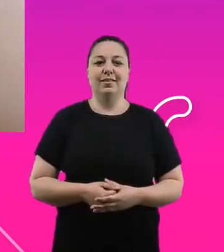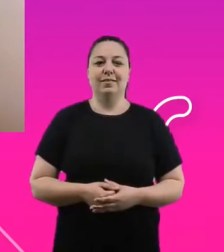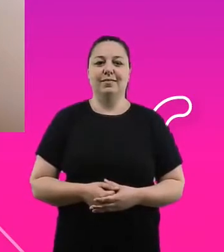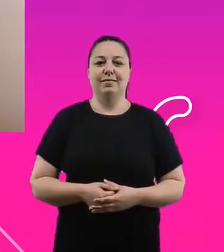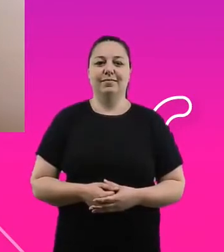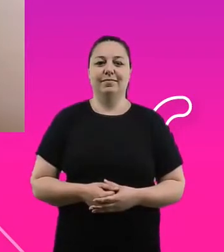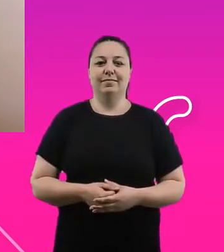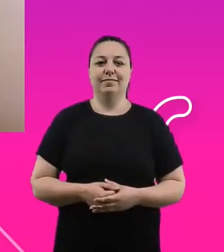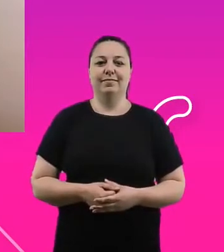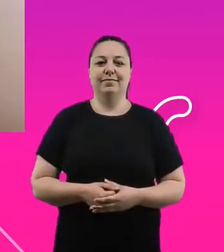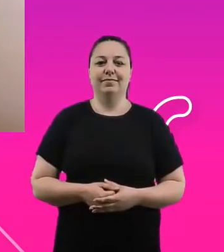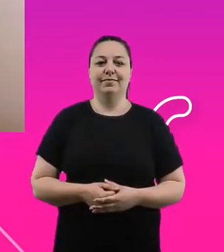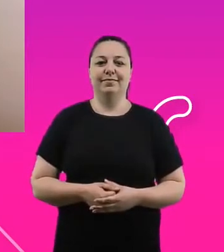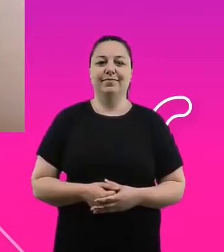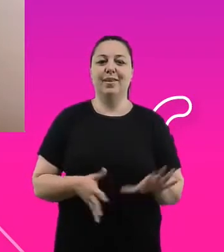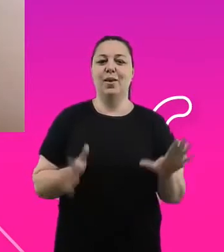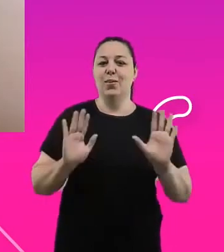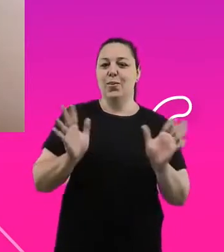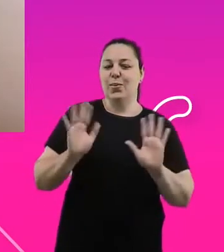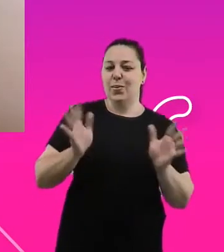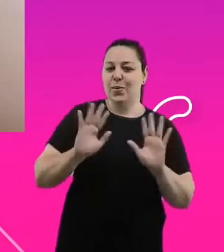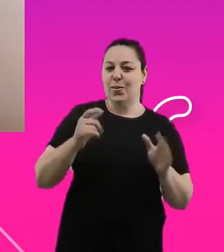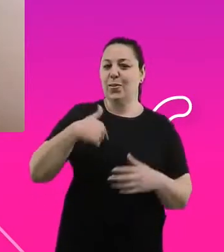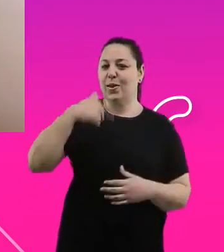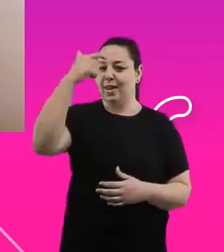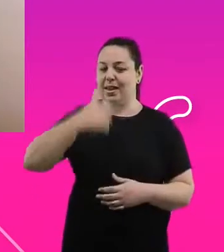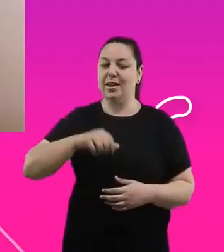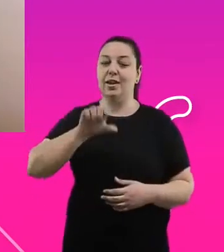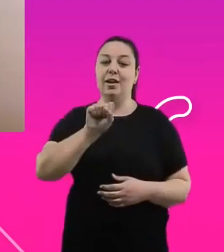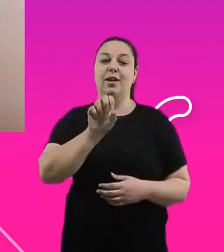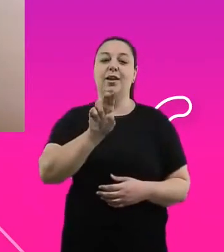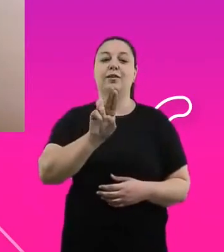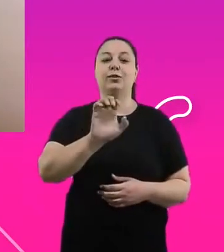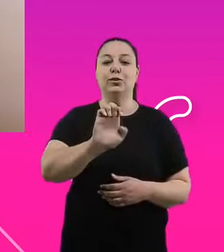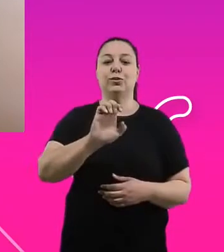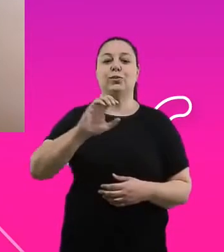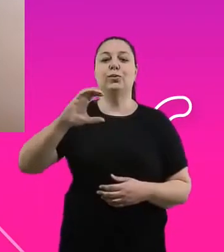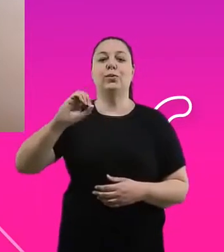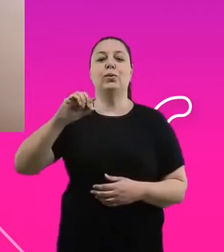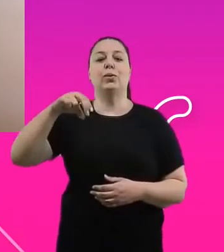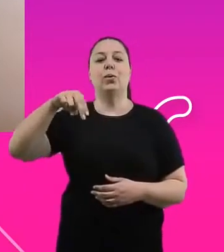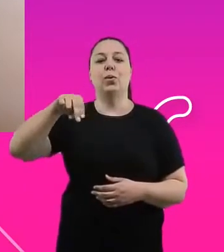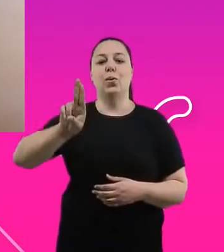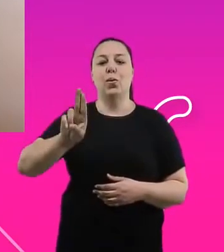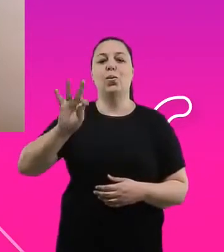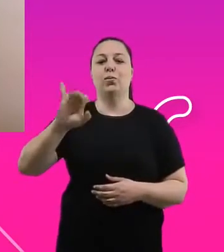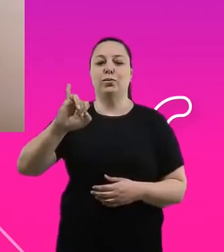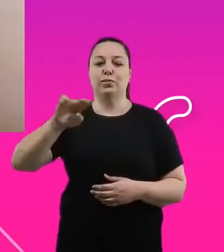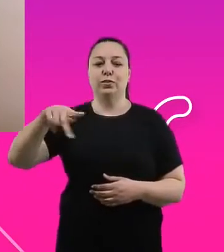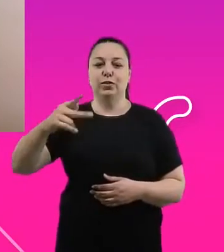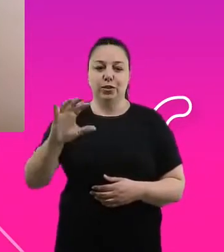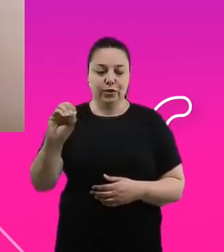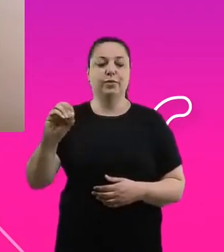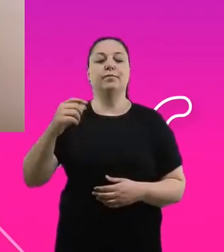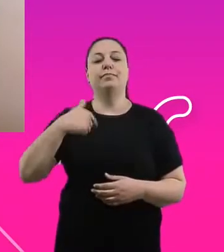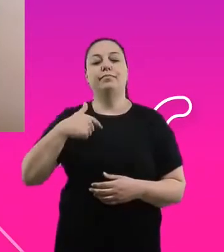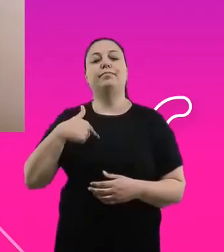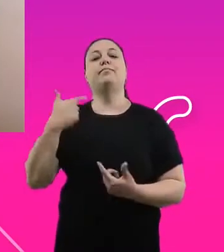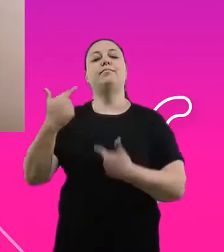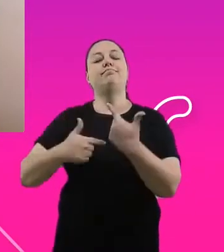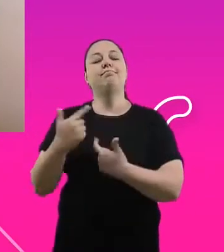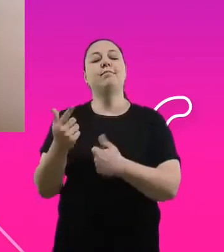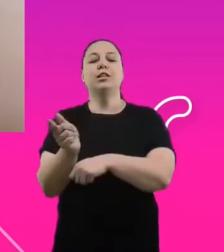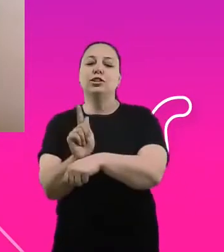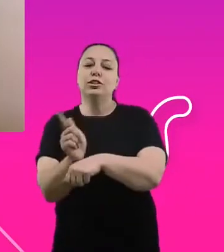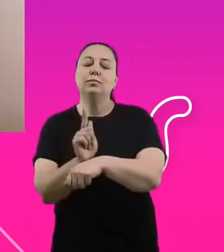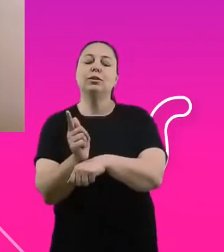Oi, gente, eu sou a Su Coutinho. Eu trabalho gerenciando comunicação de marcas que estão preocupadas em